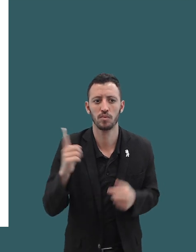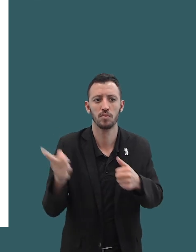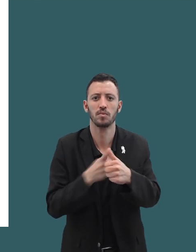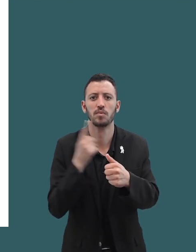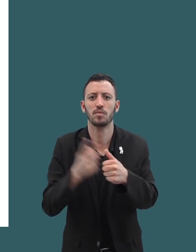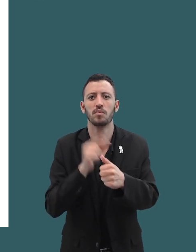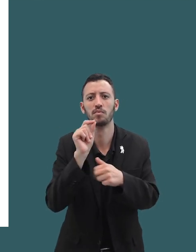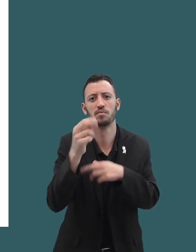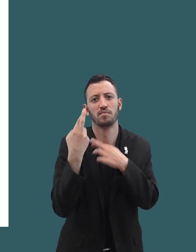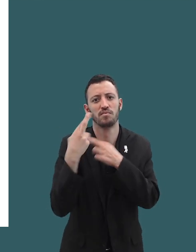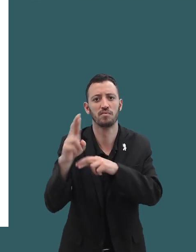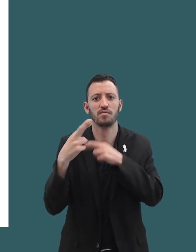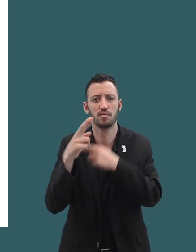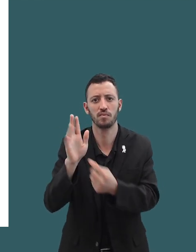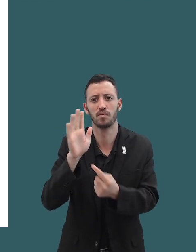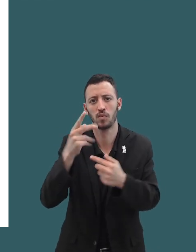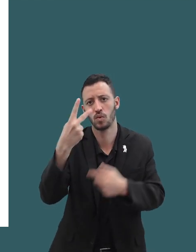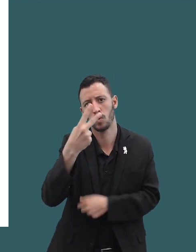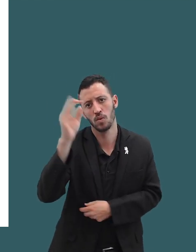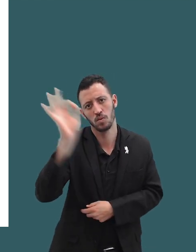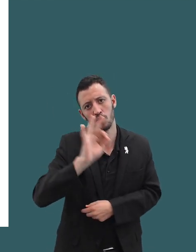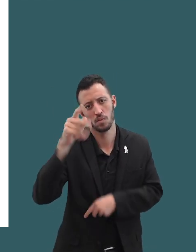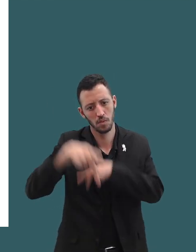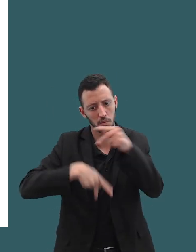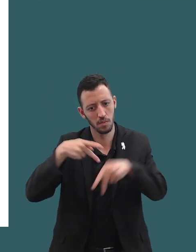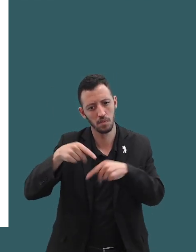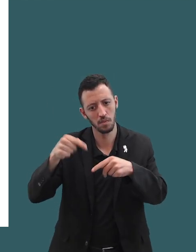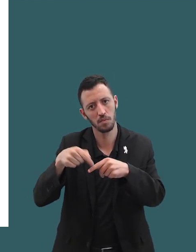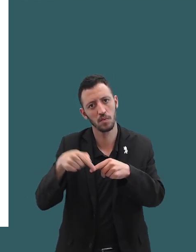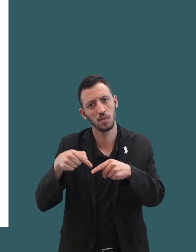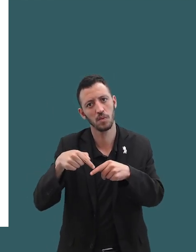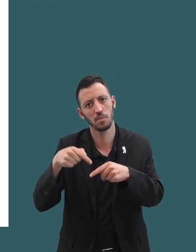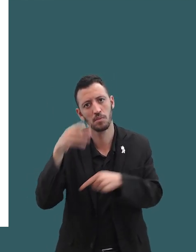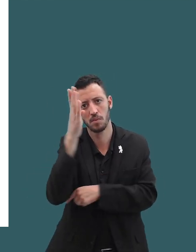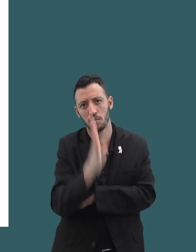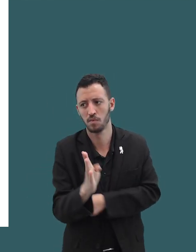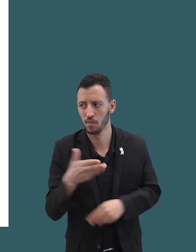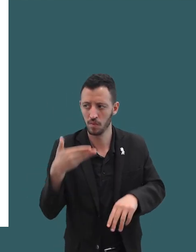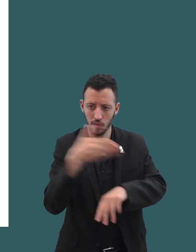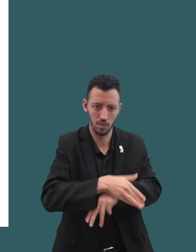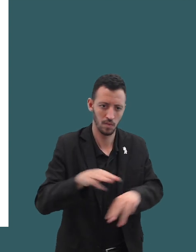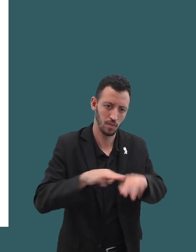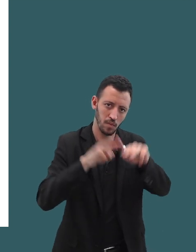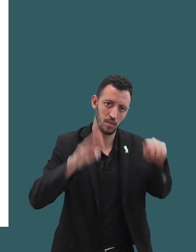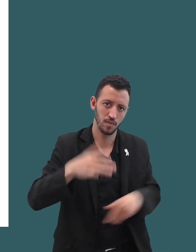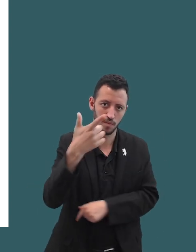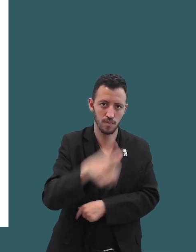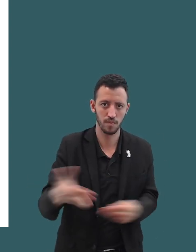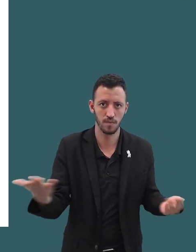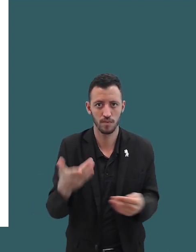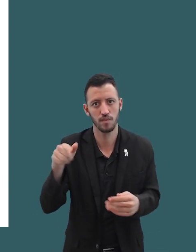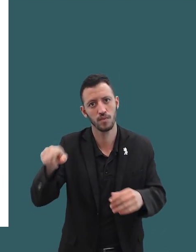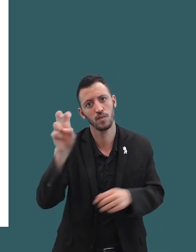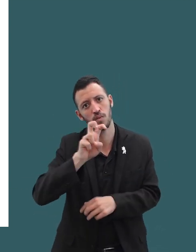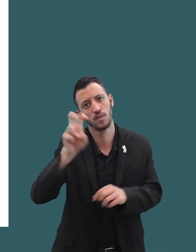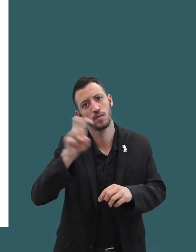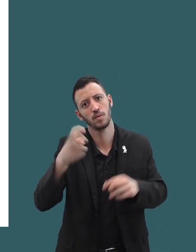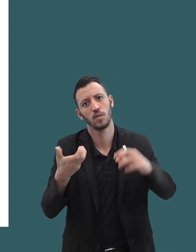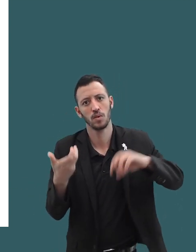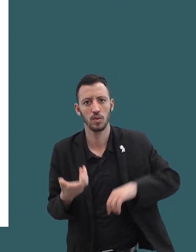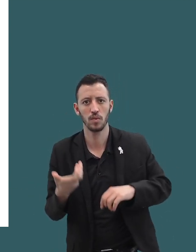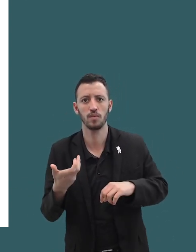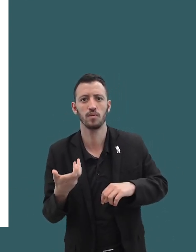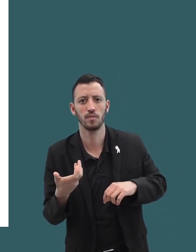primeiras pesquisas de percepção mostravam que 2% da população brasileira visitava museus. Mas, de novo, agora no 5º Congresso, o Iudeu e